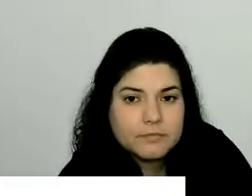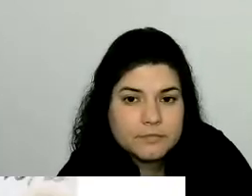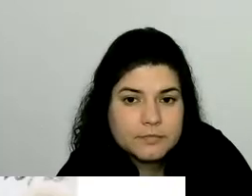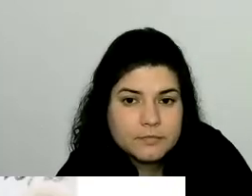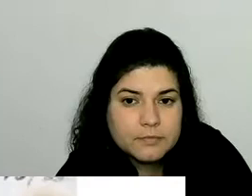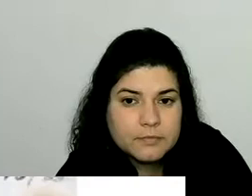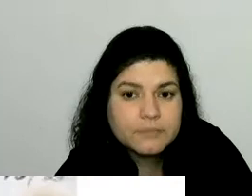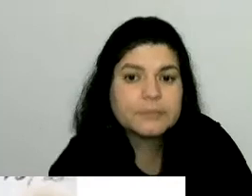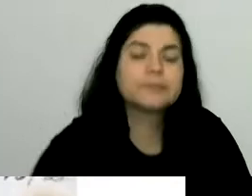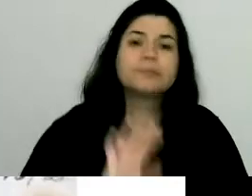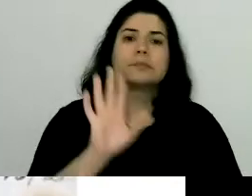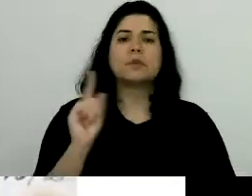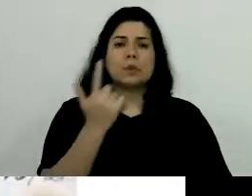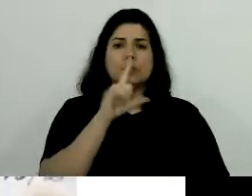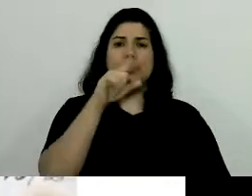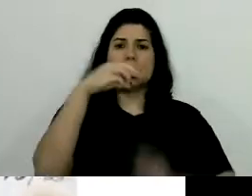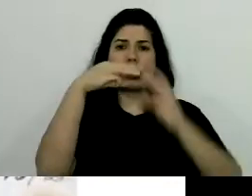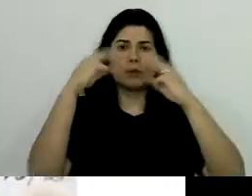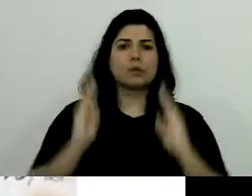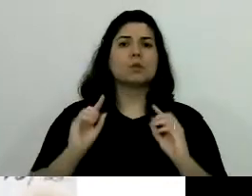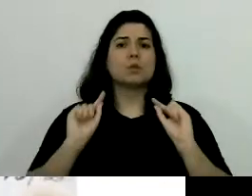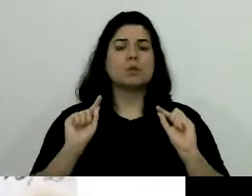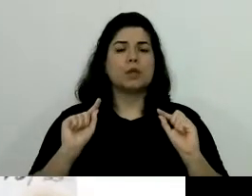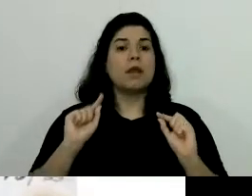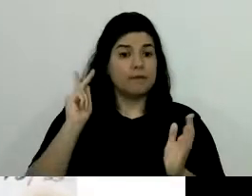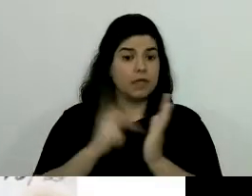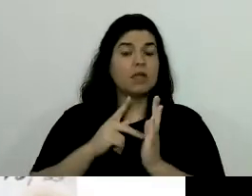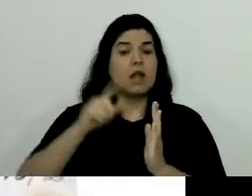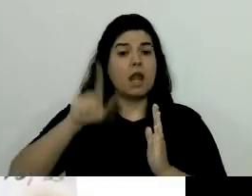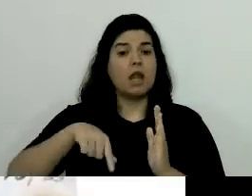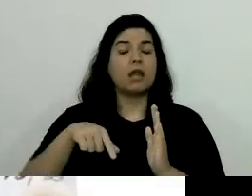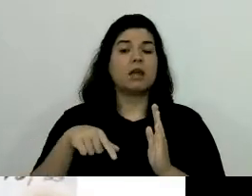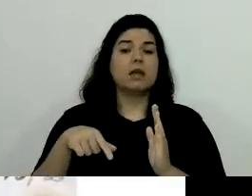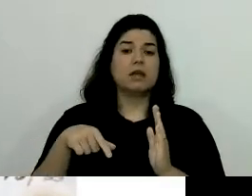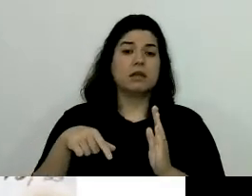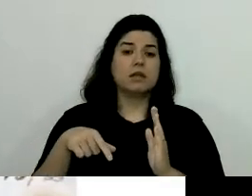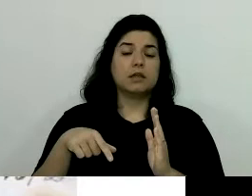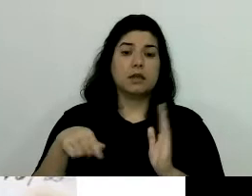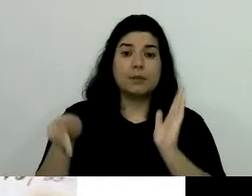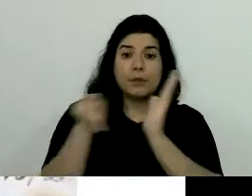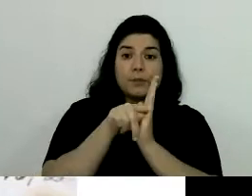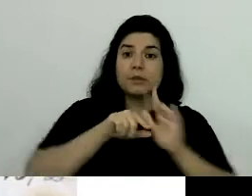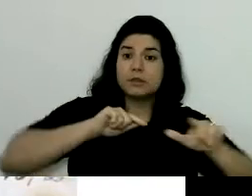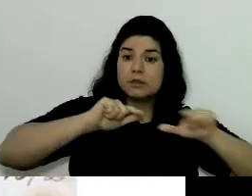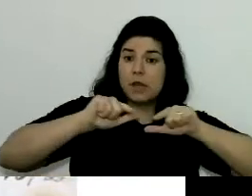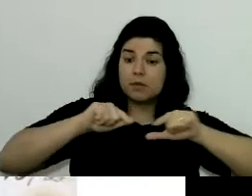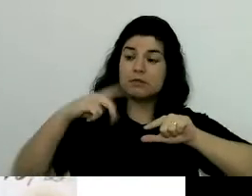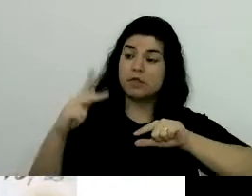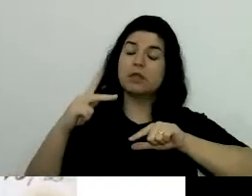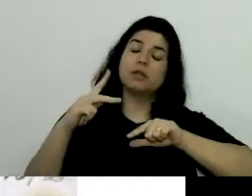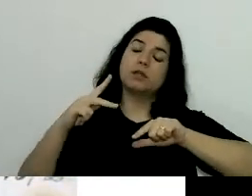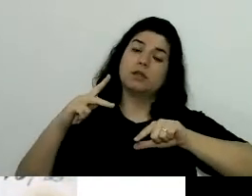adquirido para o museu é, na verdade, uma parte do seu ofício de fotógrafo. E, nesse